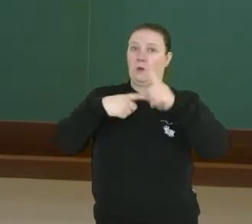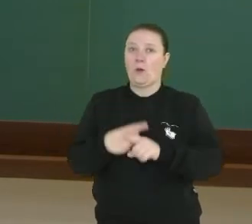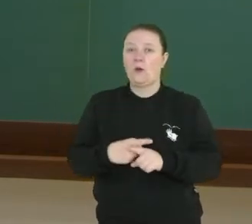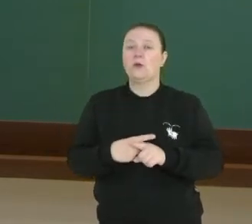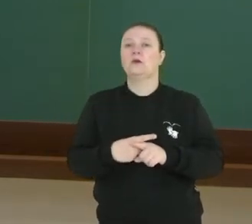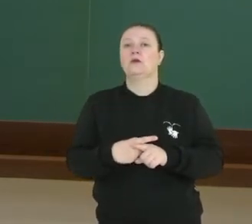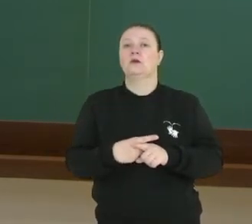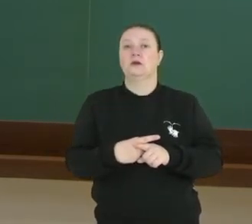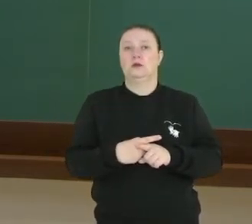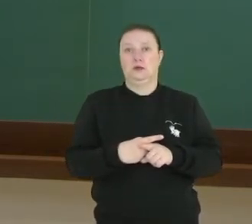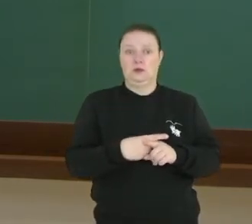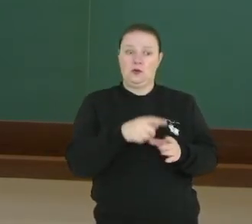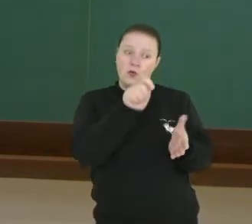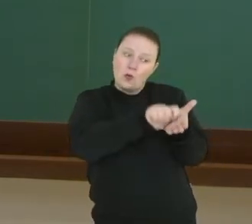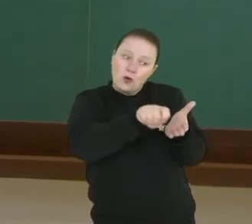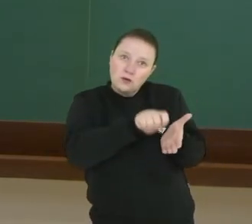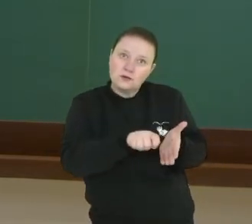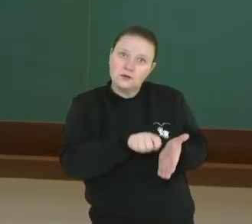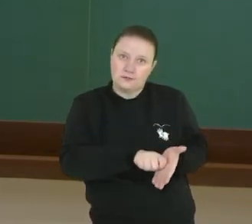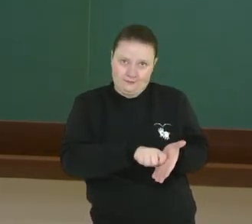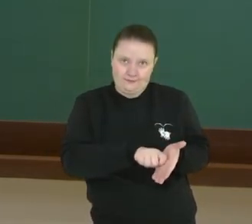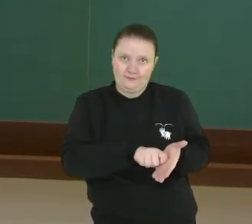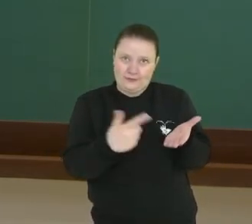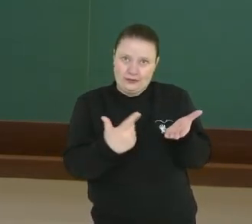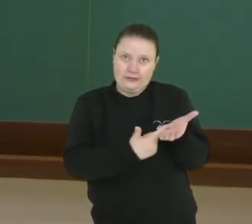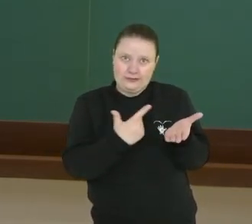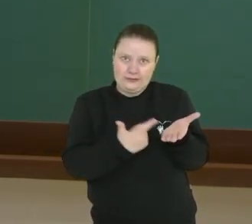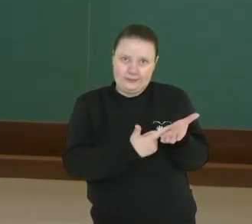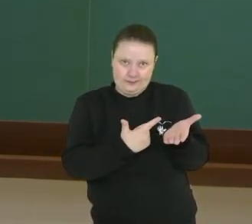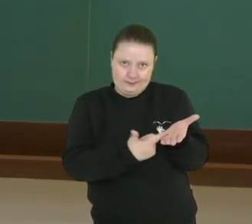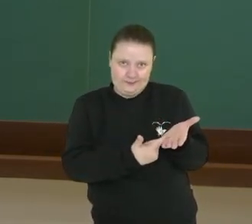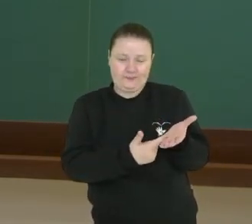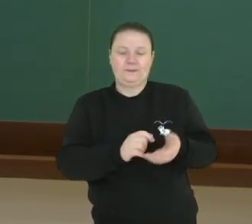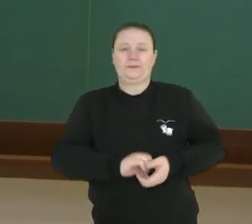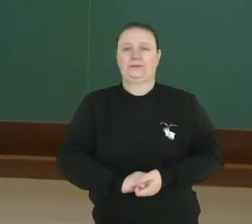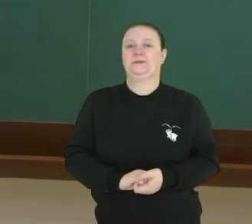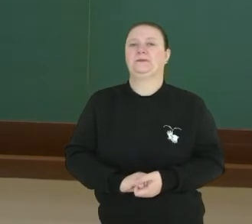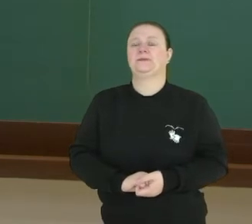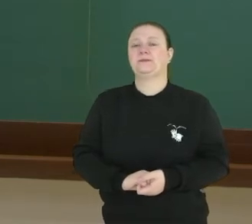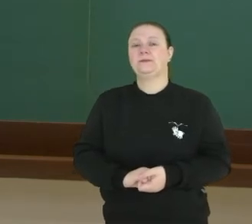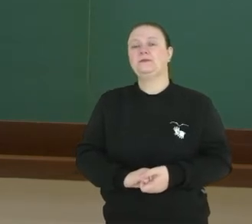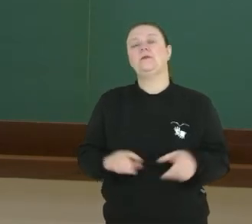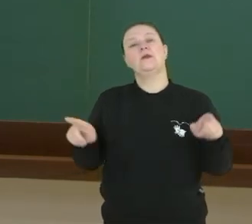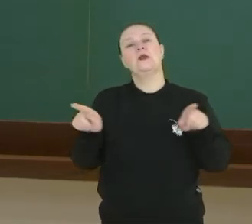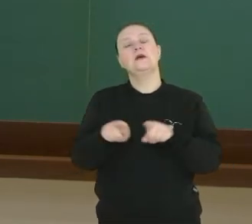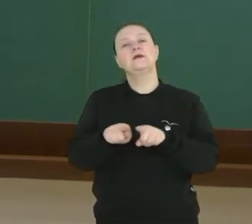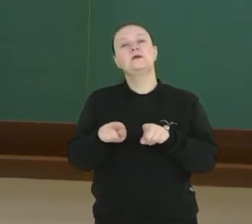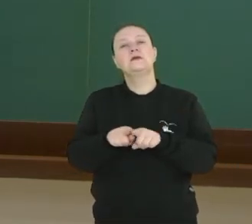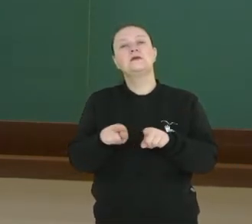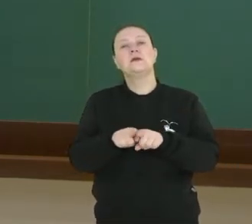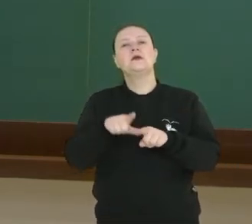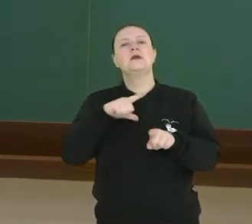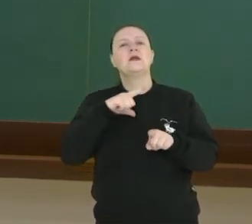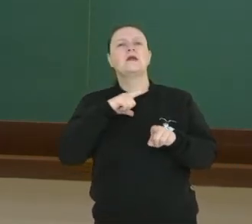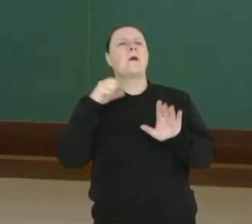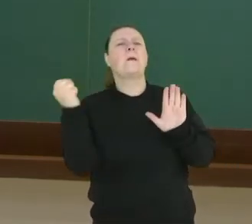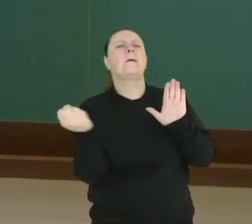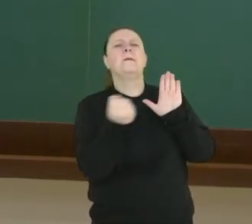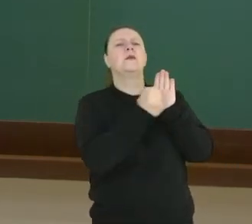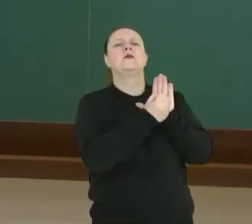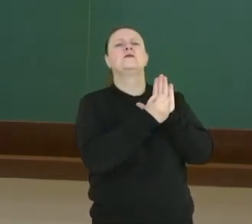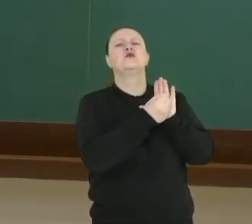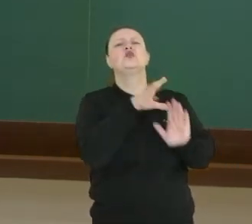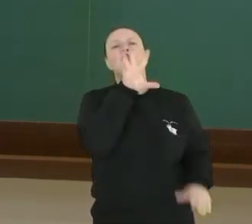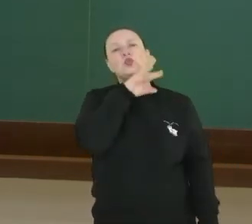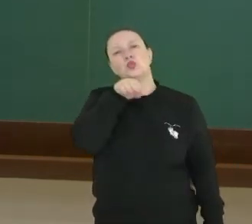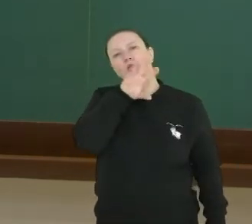a forma escrita, certo? Preservam então, por consequência disso, algumas marcas da oralidade,